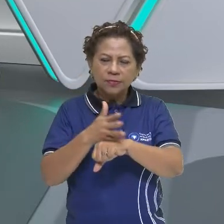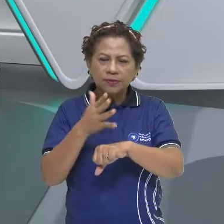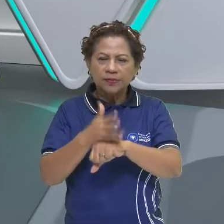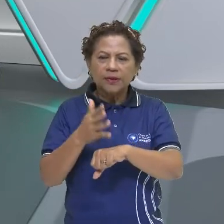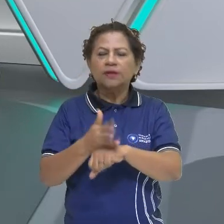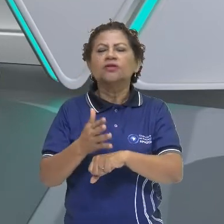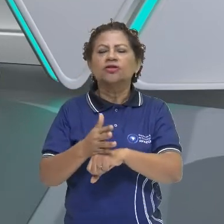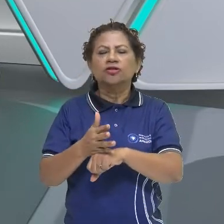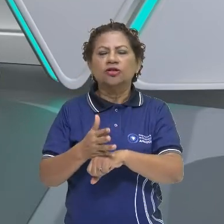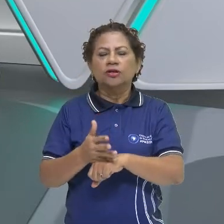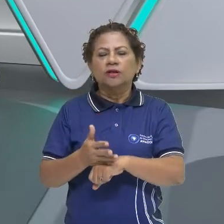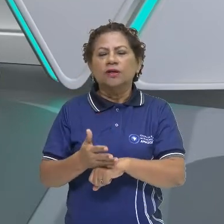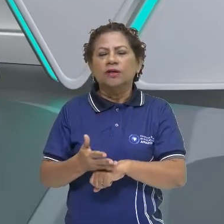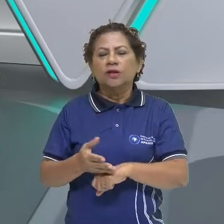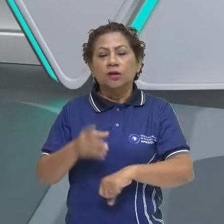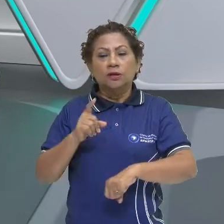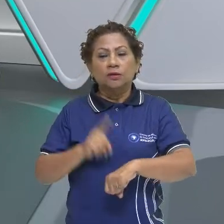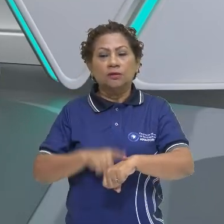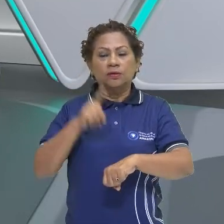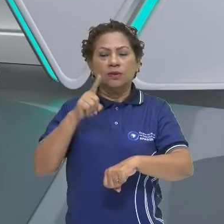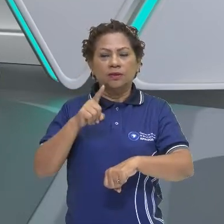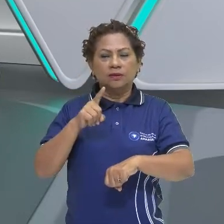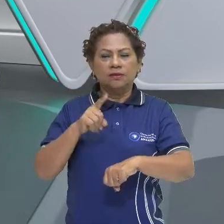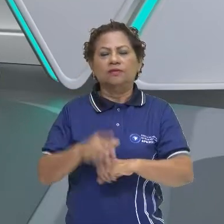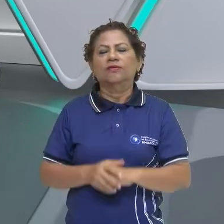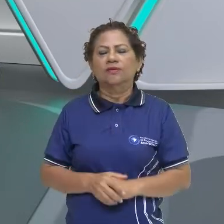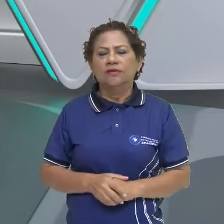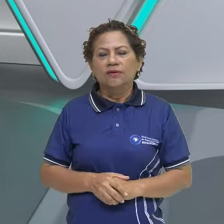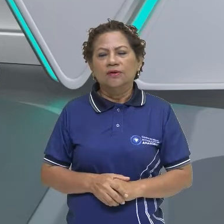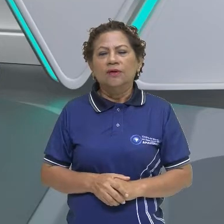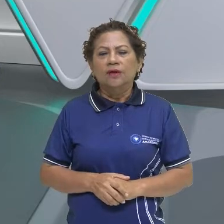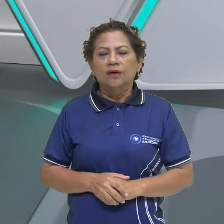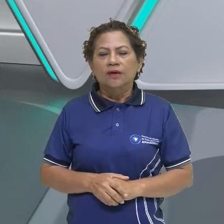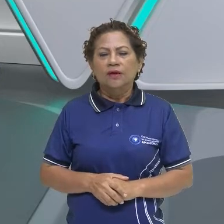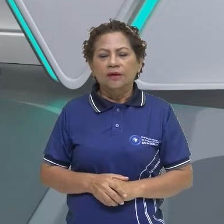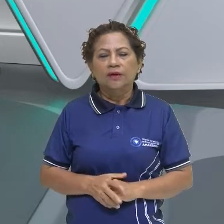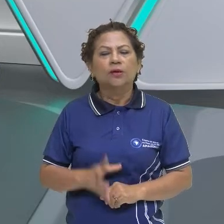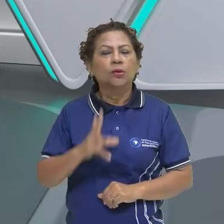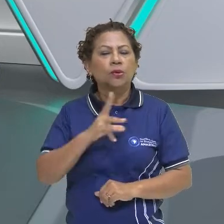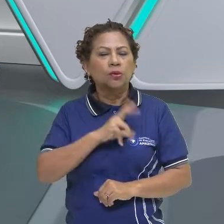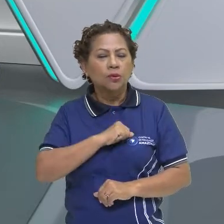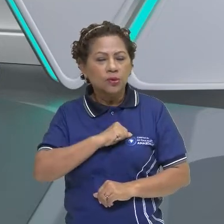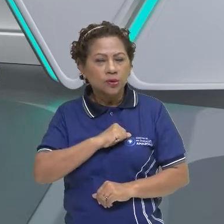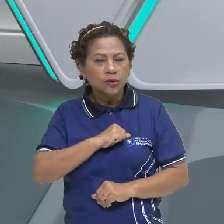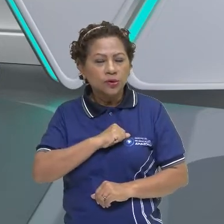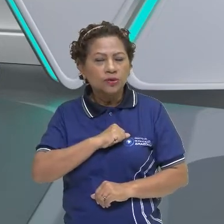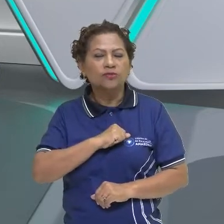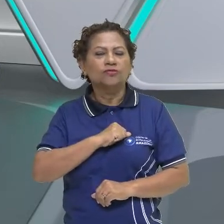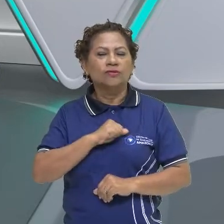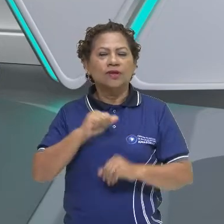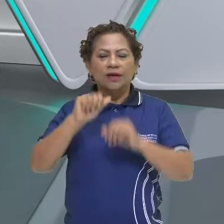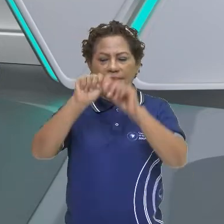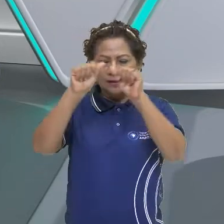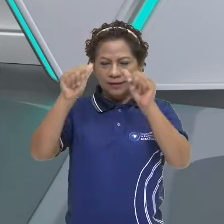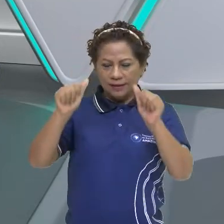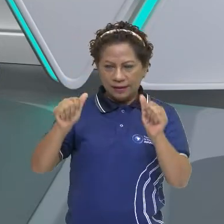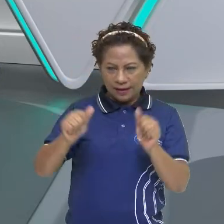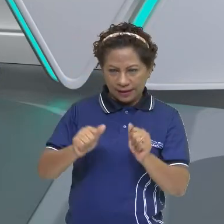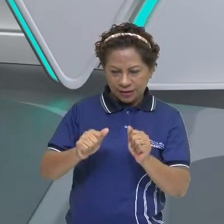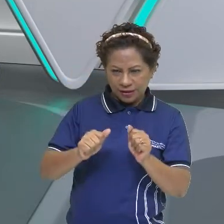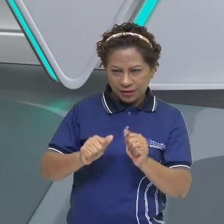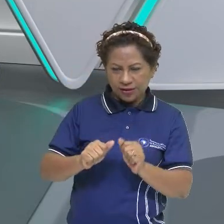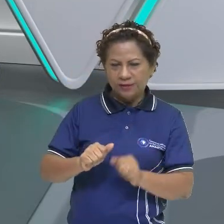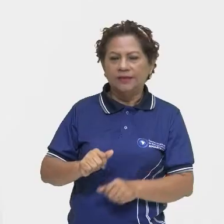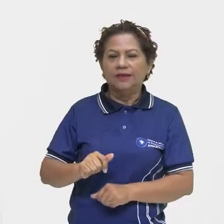agora. E eu confesso que é uma parte que eu gosto muito da arte. A gente vai falar sobre o grafite. A arte